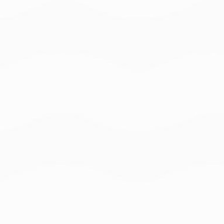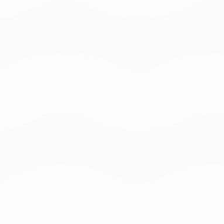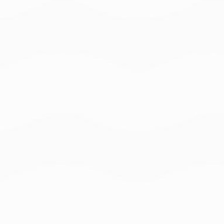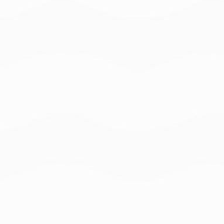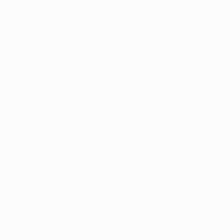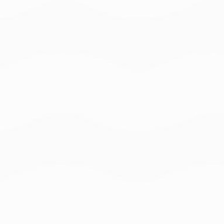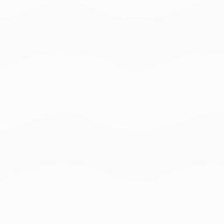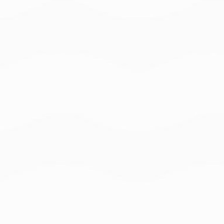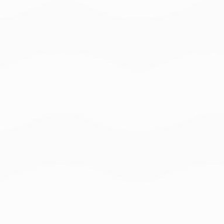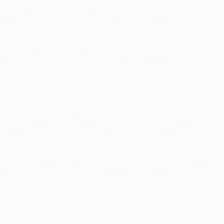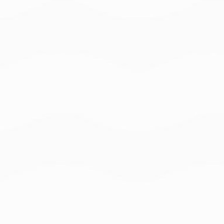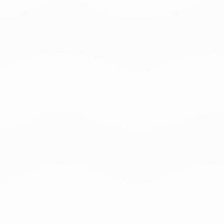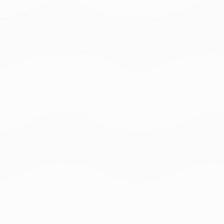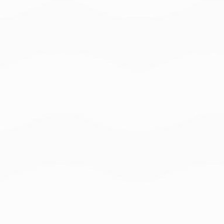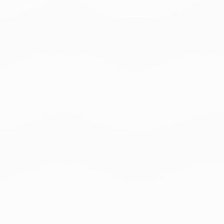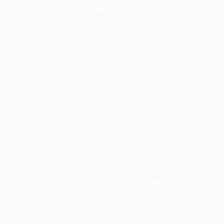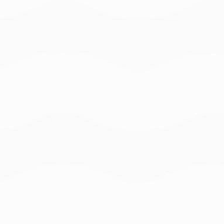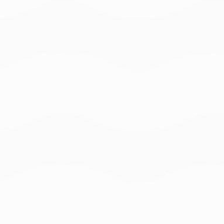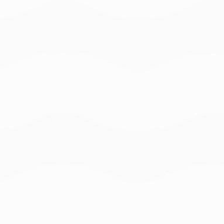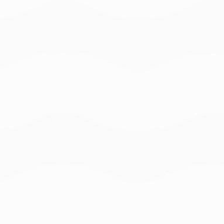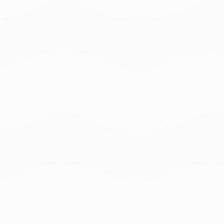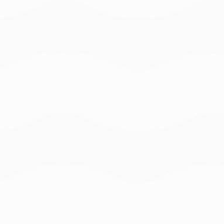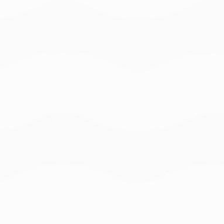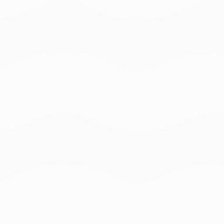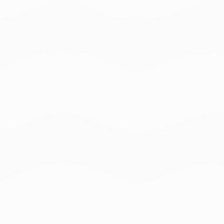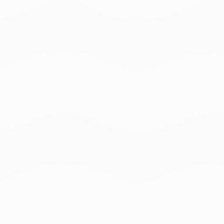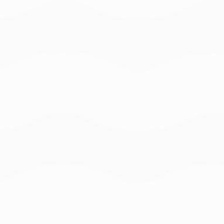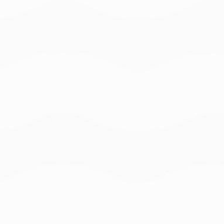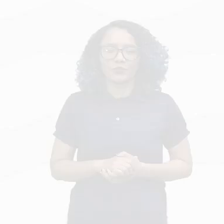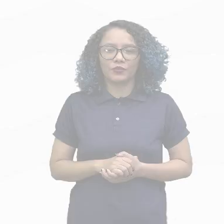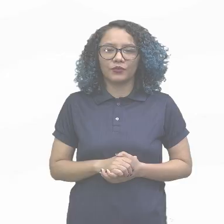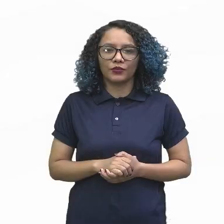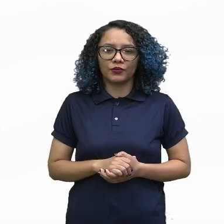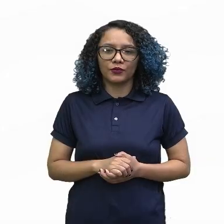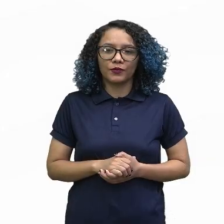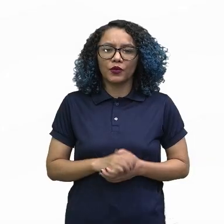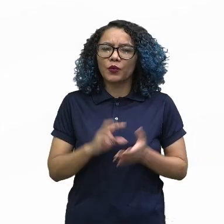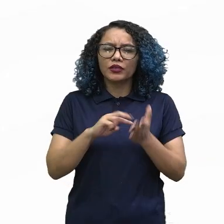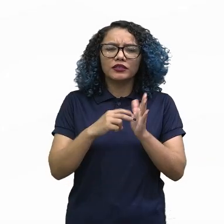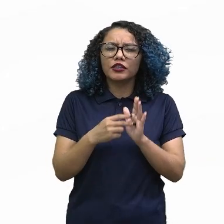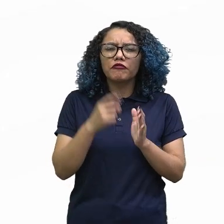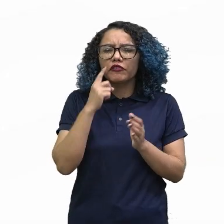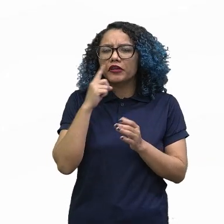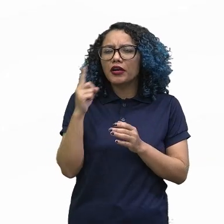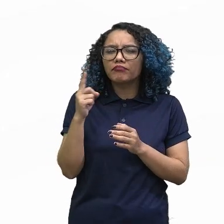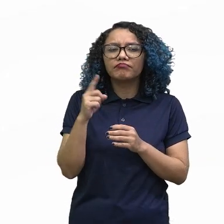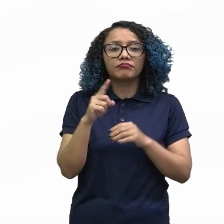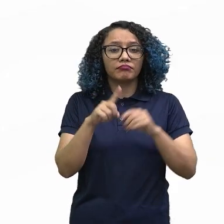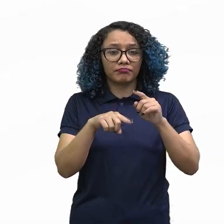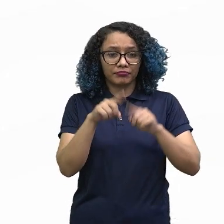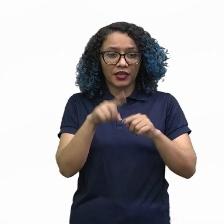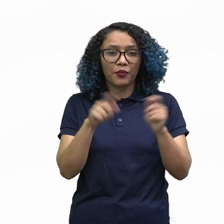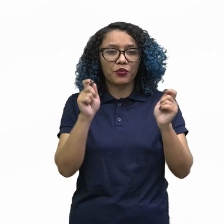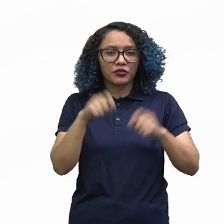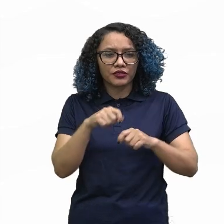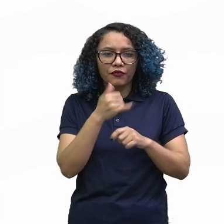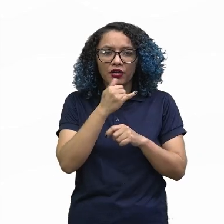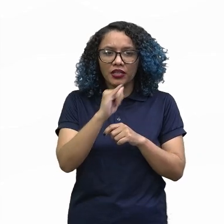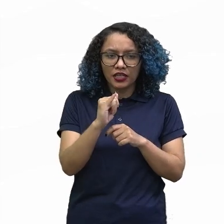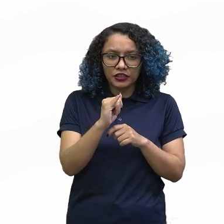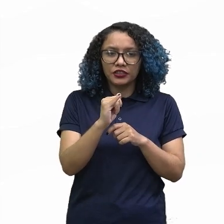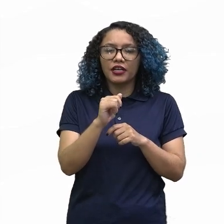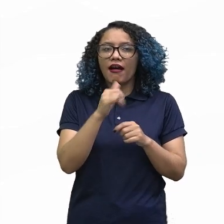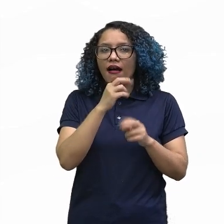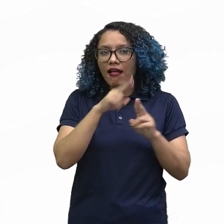convertem energia não elétrica. Por que não elétrica? Porque é a química. Pode ser